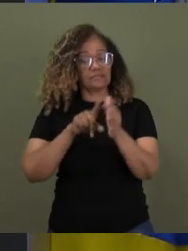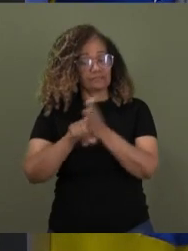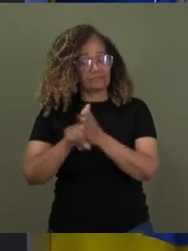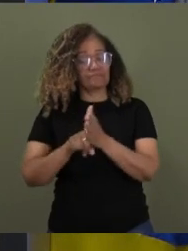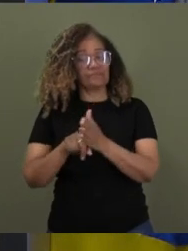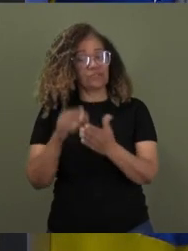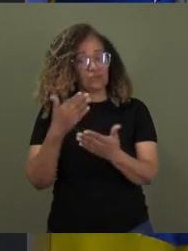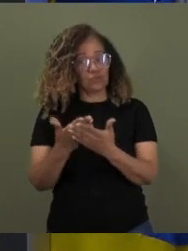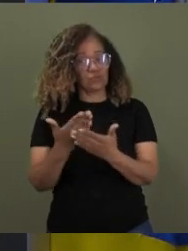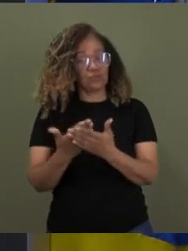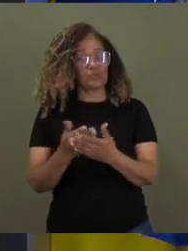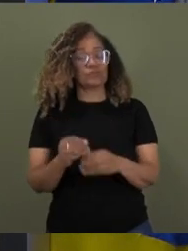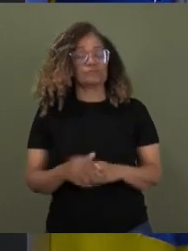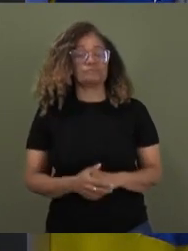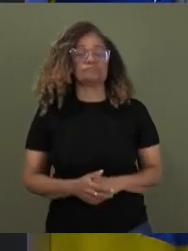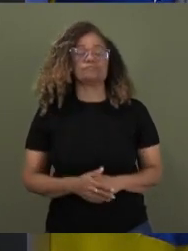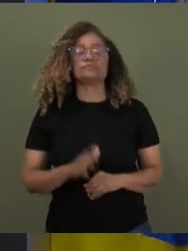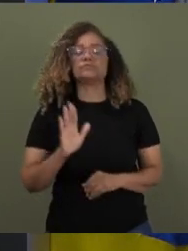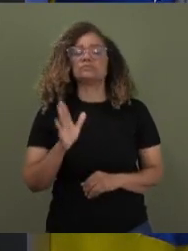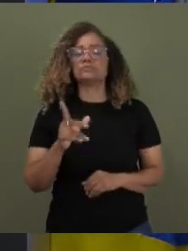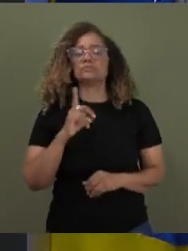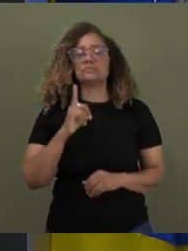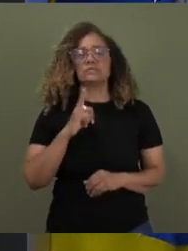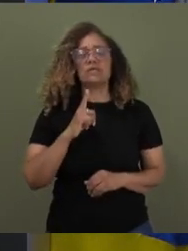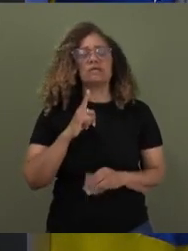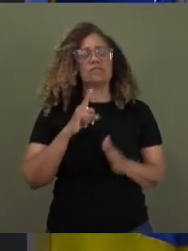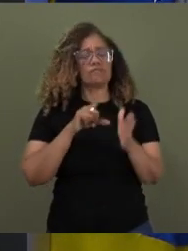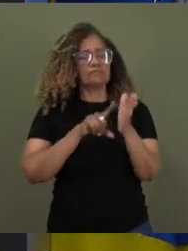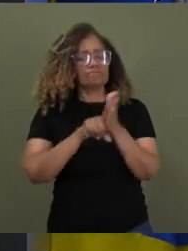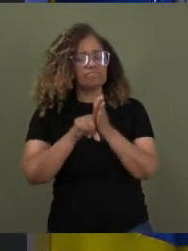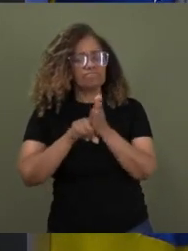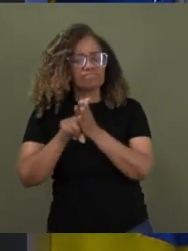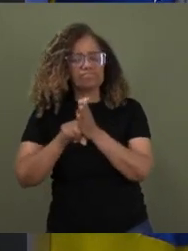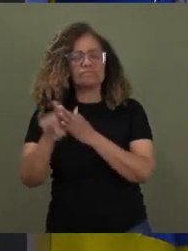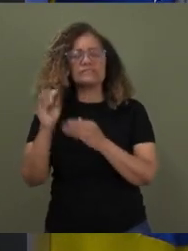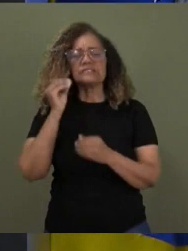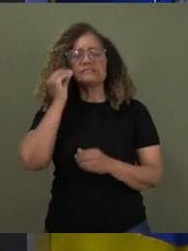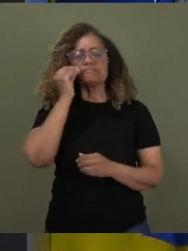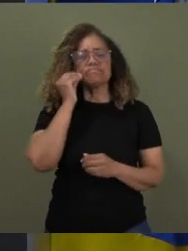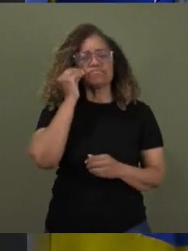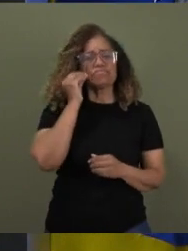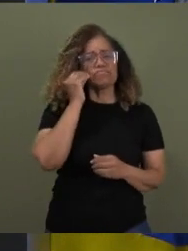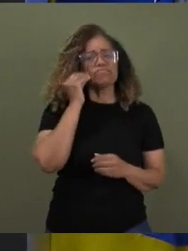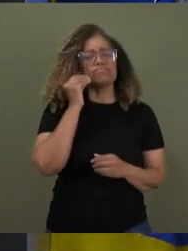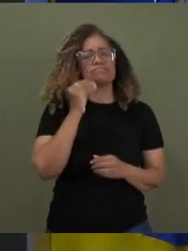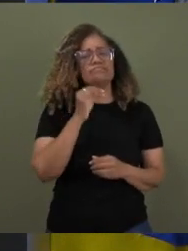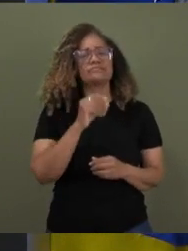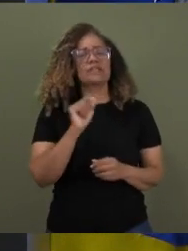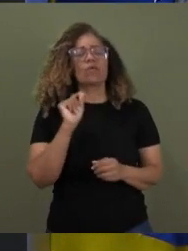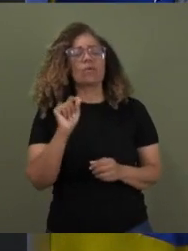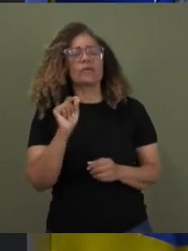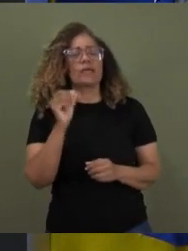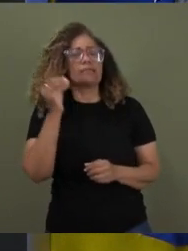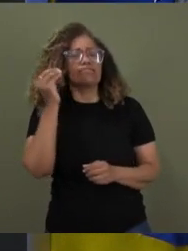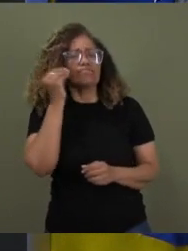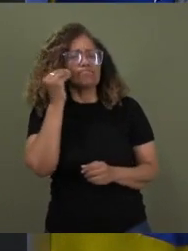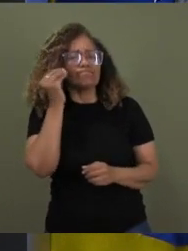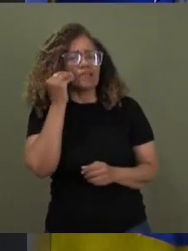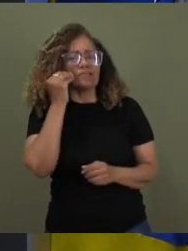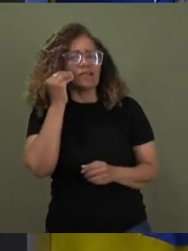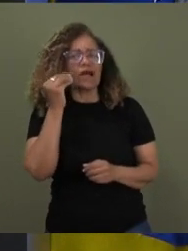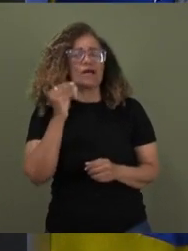Nós tivemos um experimento no mundo todo, que foi a tentativa dos